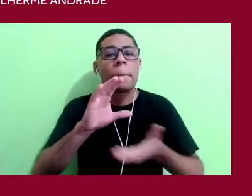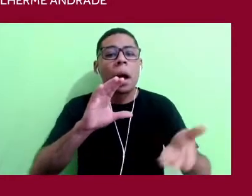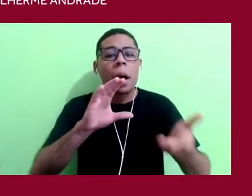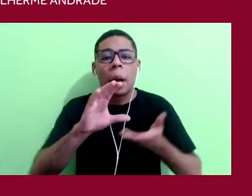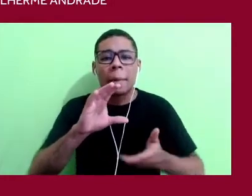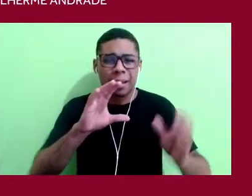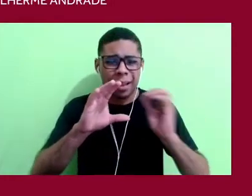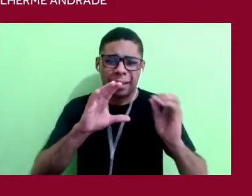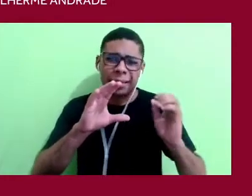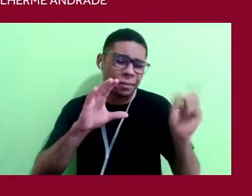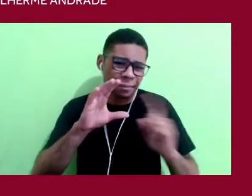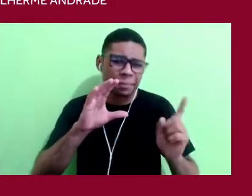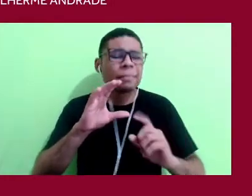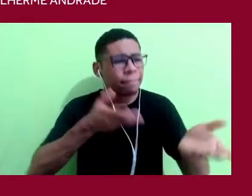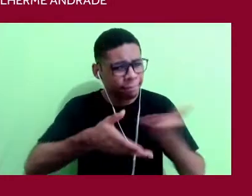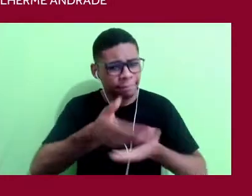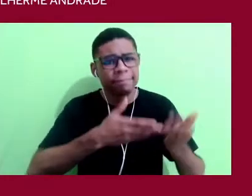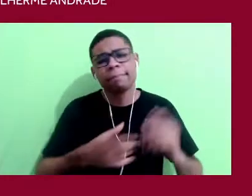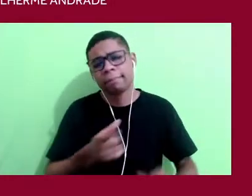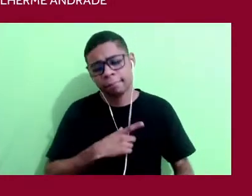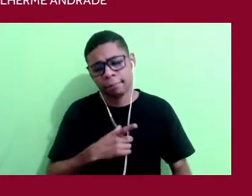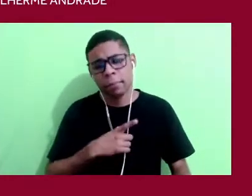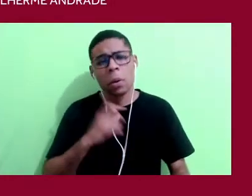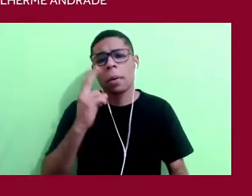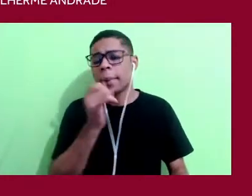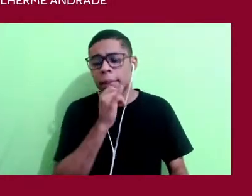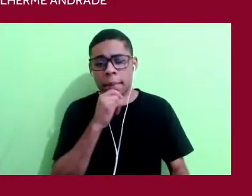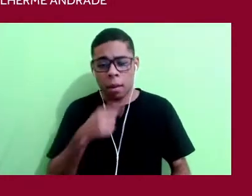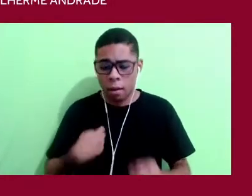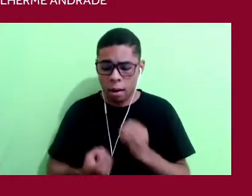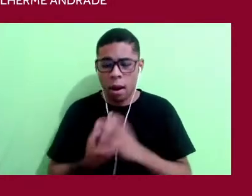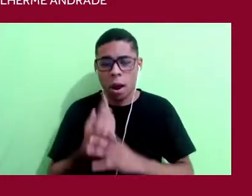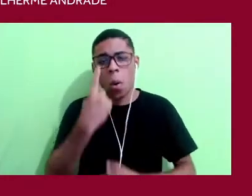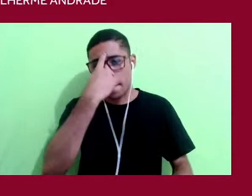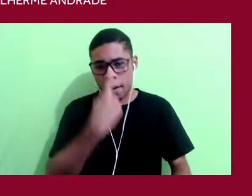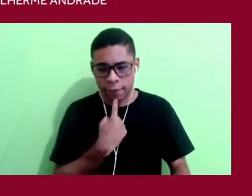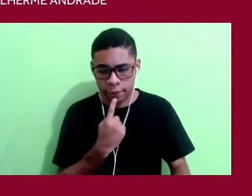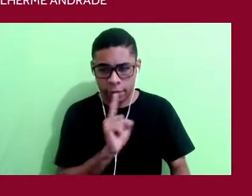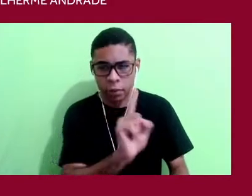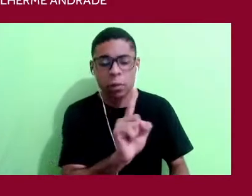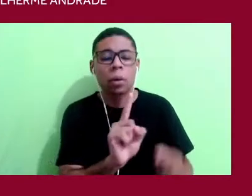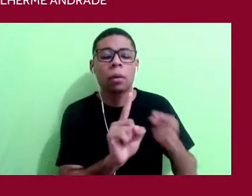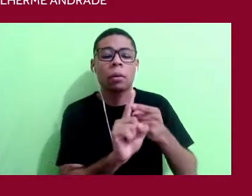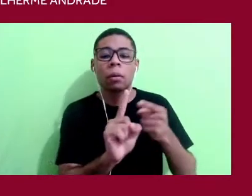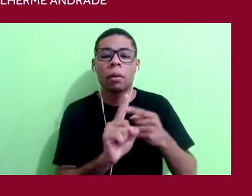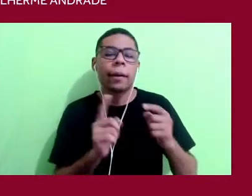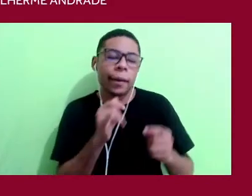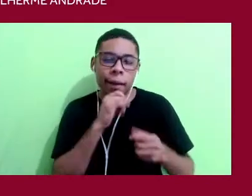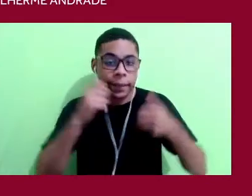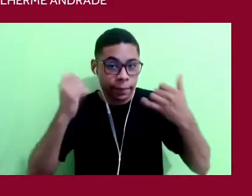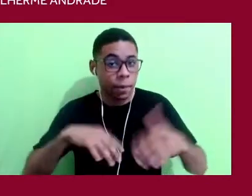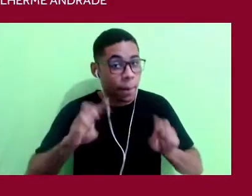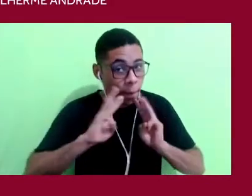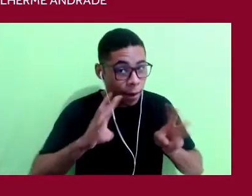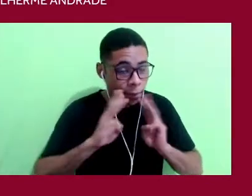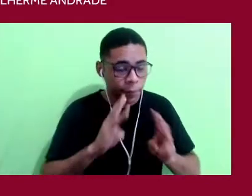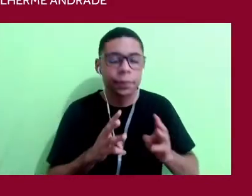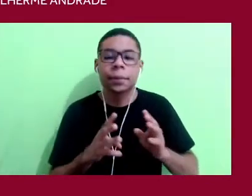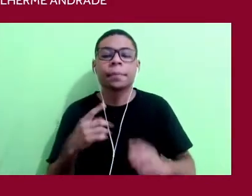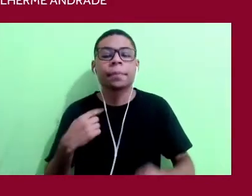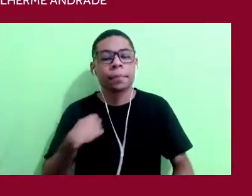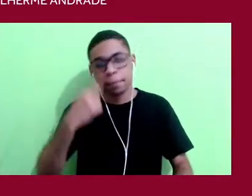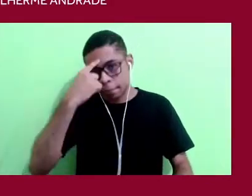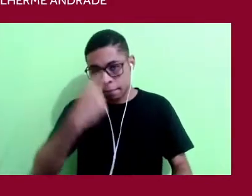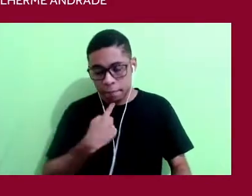E também não existe a gente ter um perfil, aqui a gente falando de estratégia de marketing de mídias sociais, a gente ter um